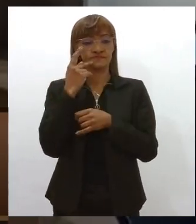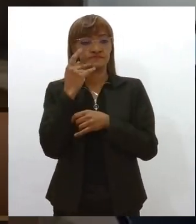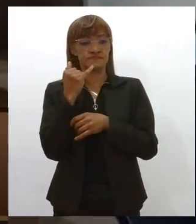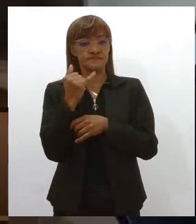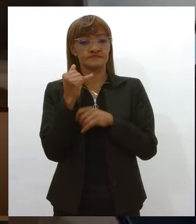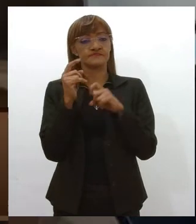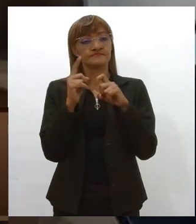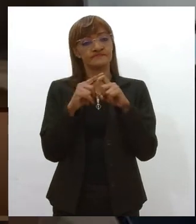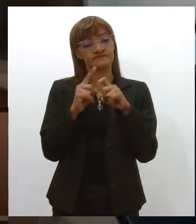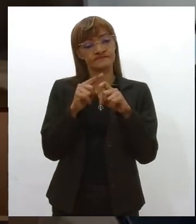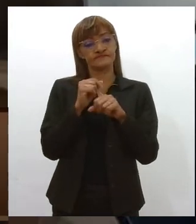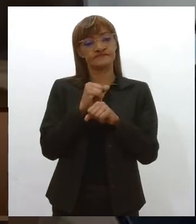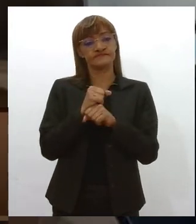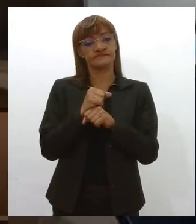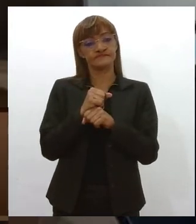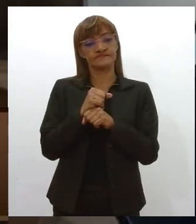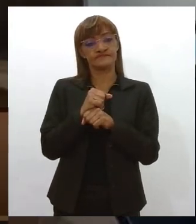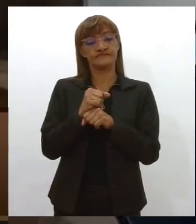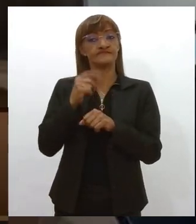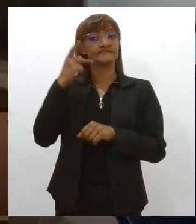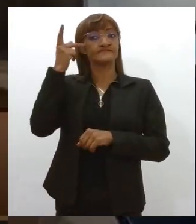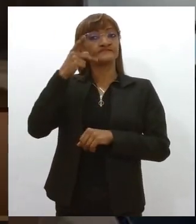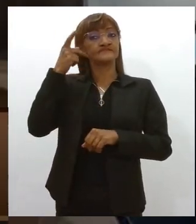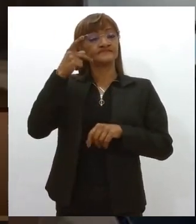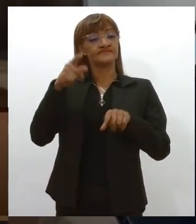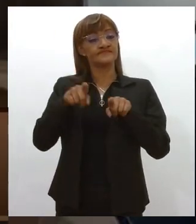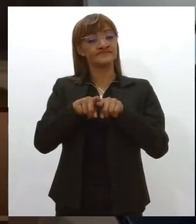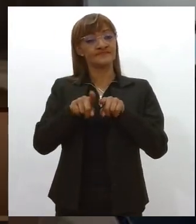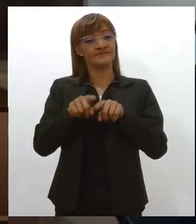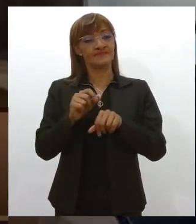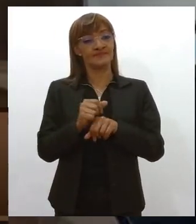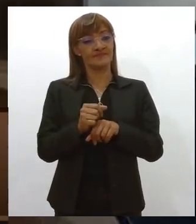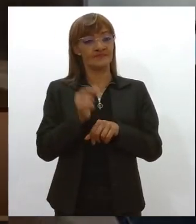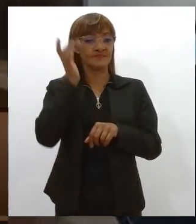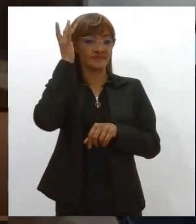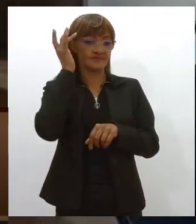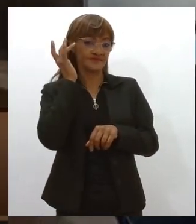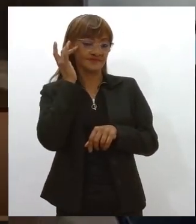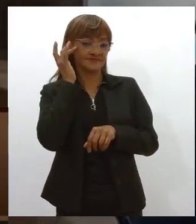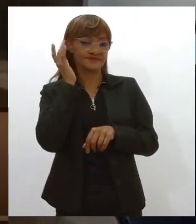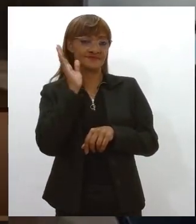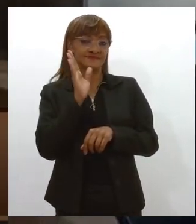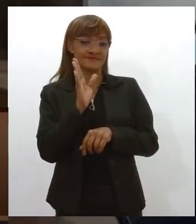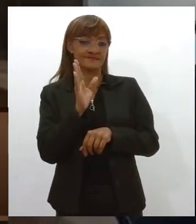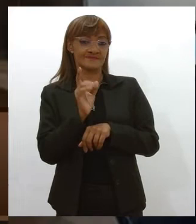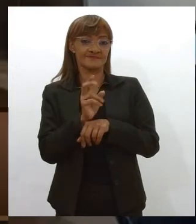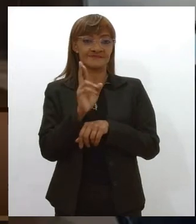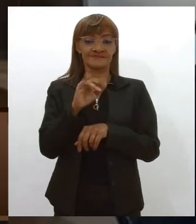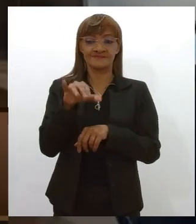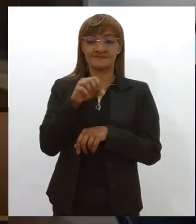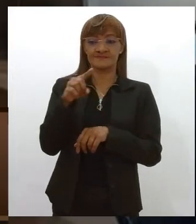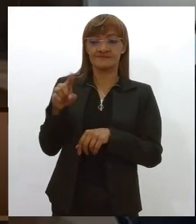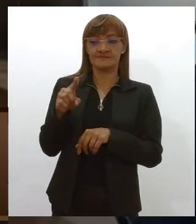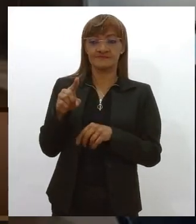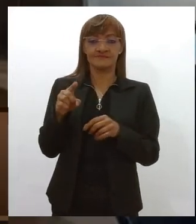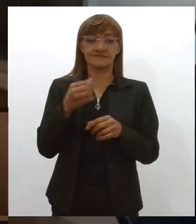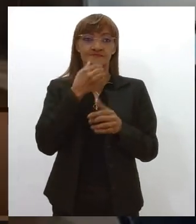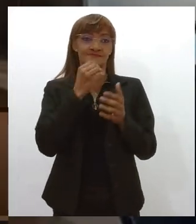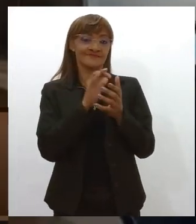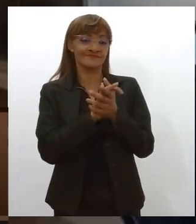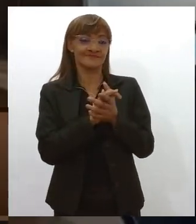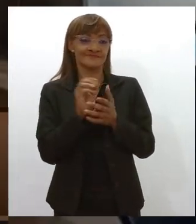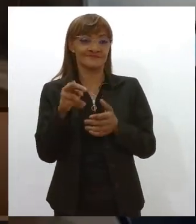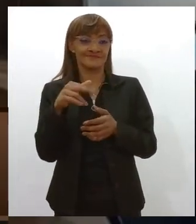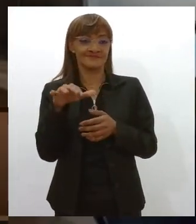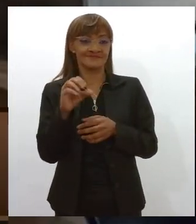ele também é político, e eles diziam bem assim, ah, filha de Dr. João, e depois viraram, ah, esposa do Dr. Mário. Eu digo, agora vai ser bom, você que vai ser